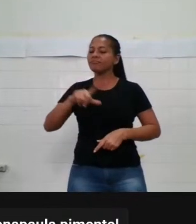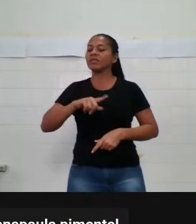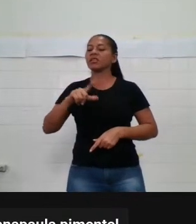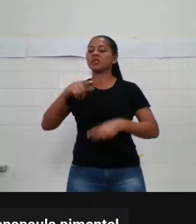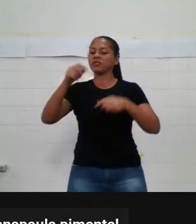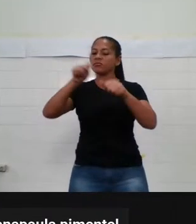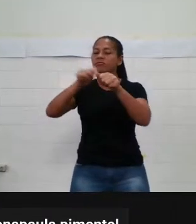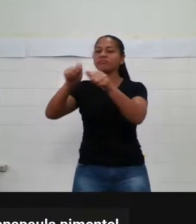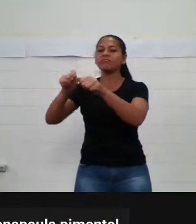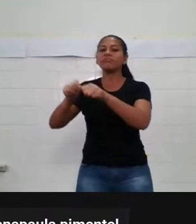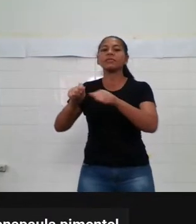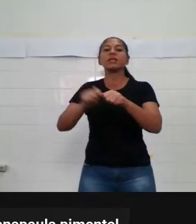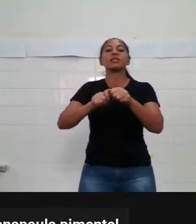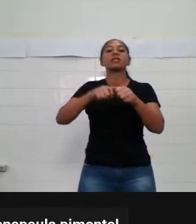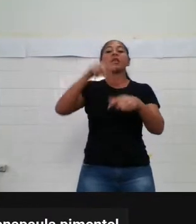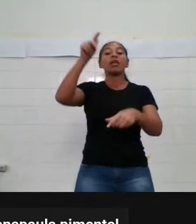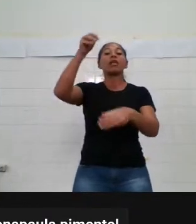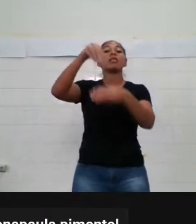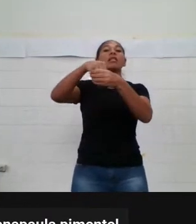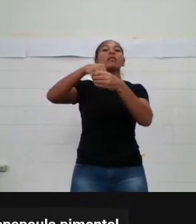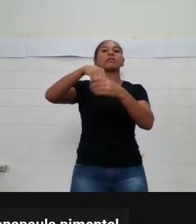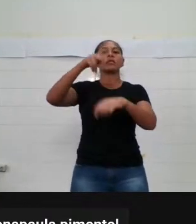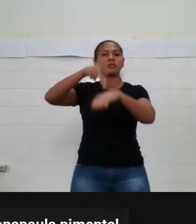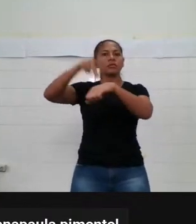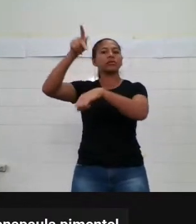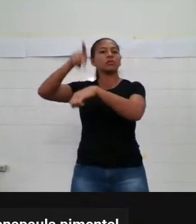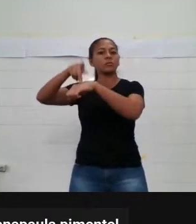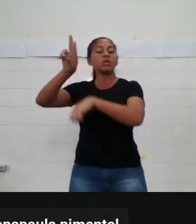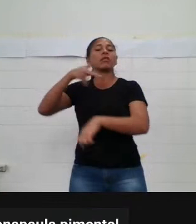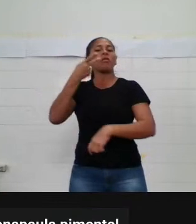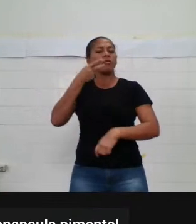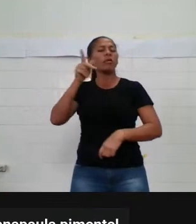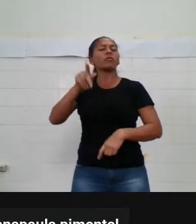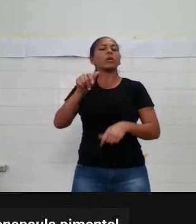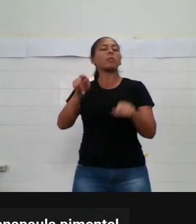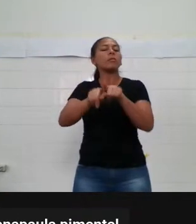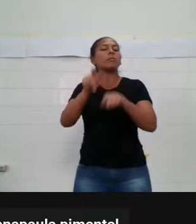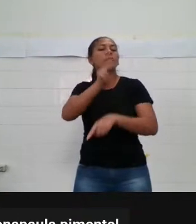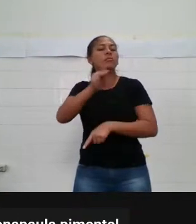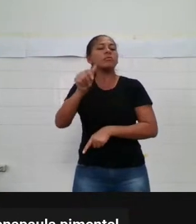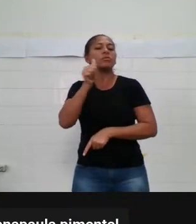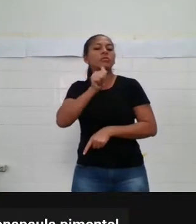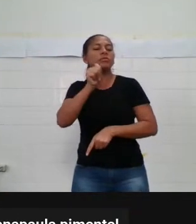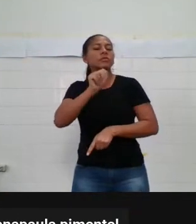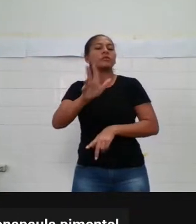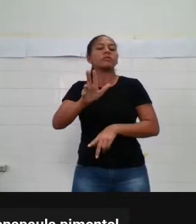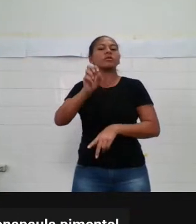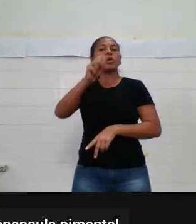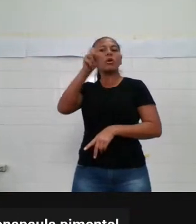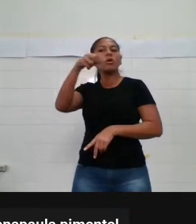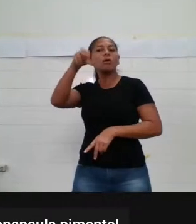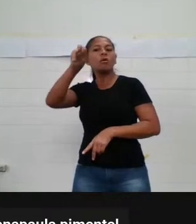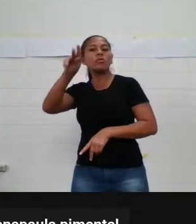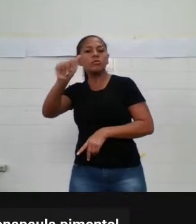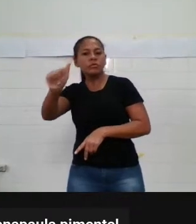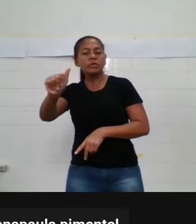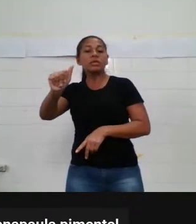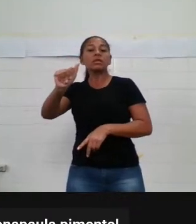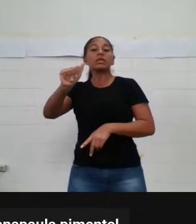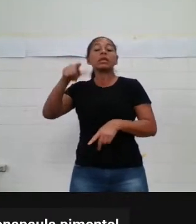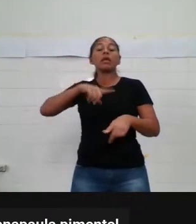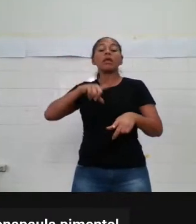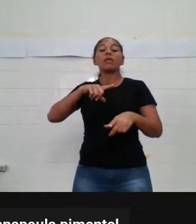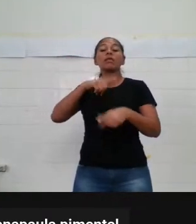na Universidade de Connecticut, como disse bem a Elza, eu escrevi um texto intitulado Entre o Literário e o